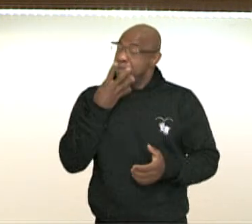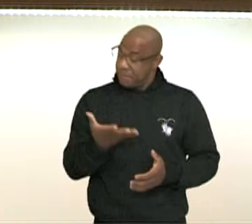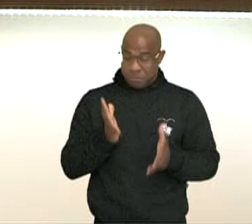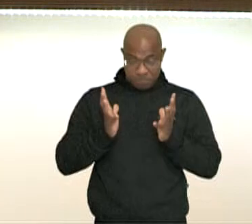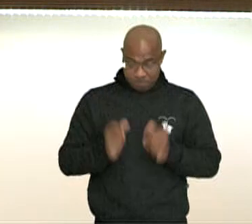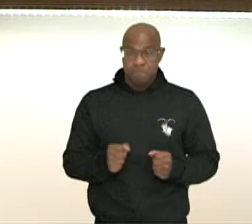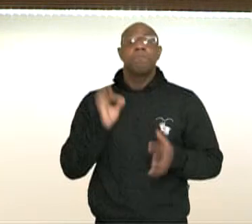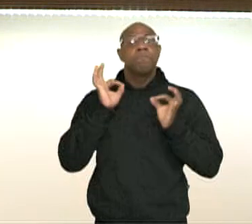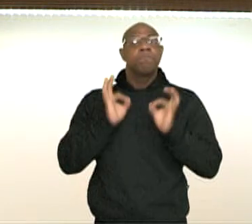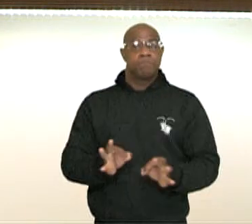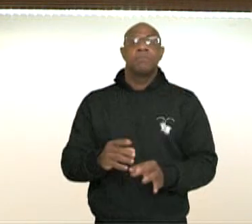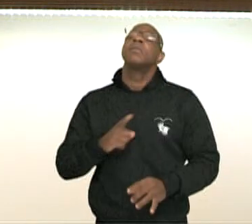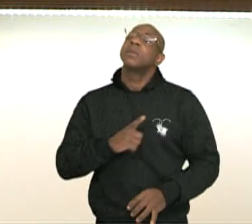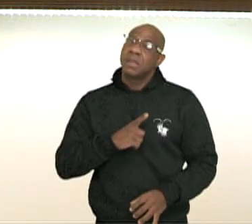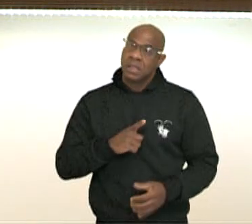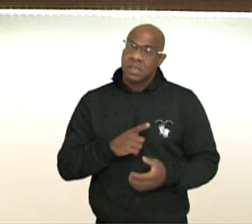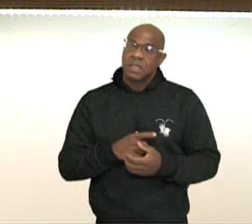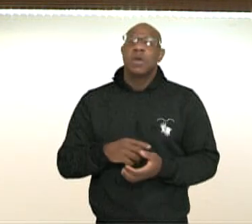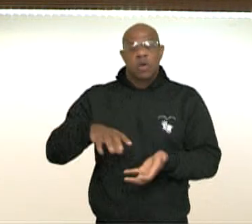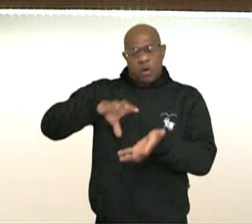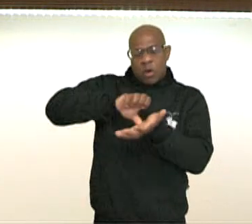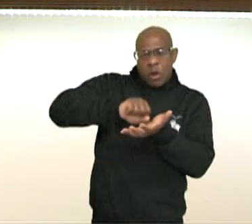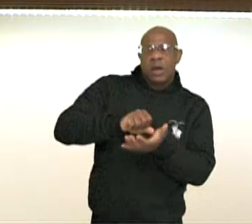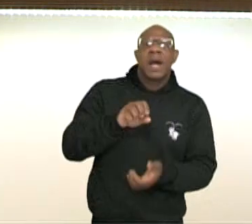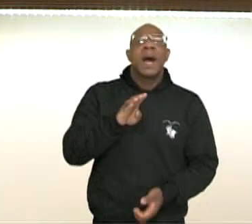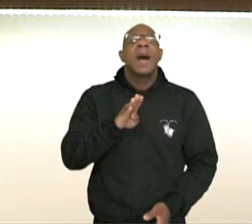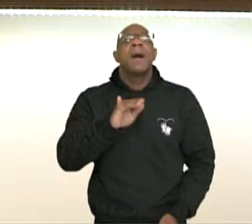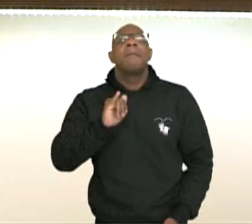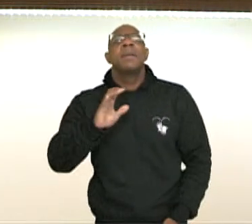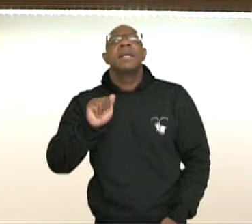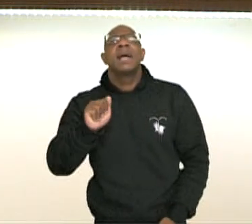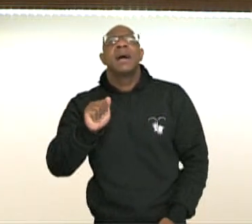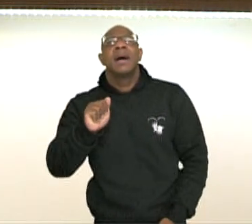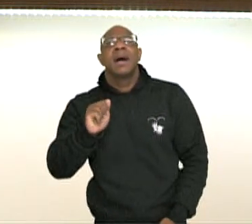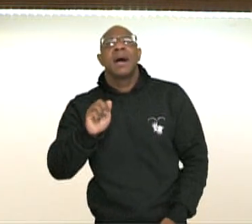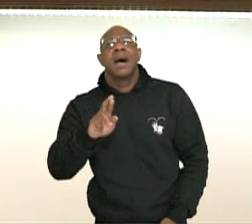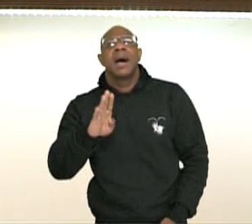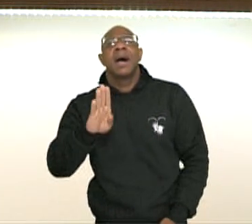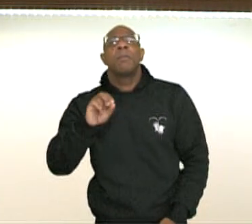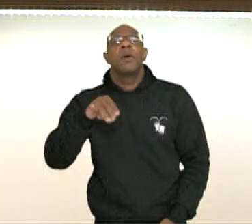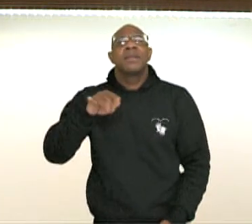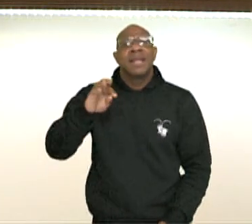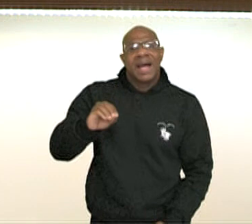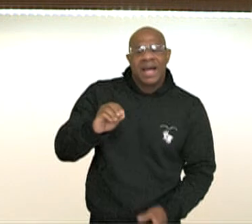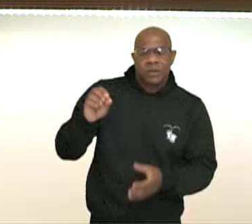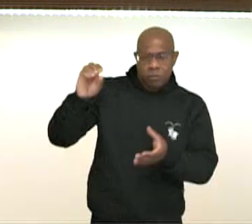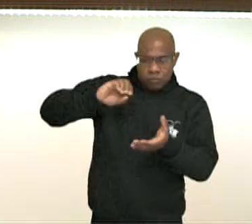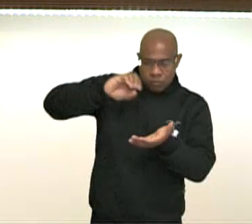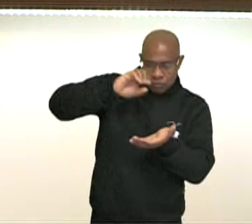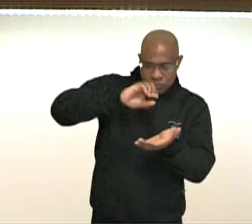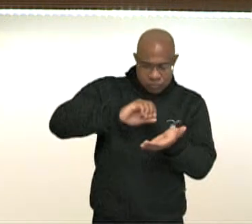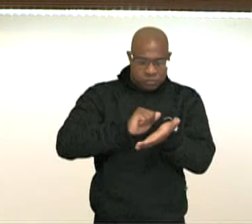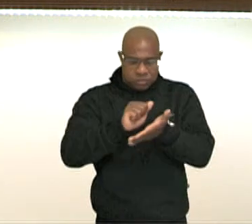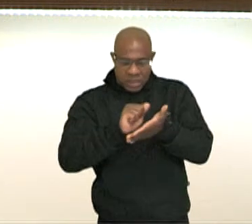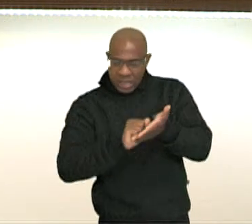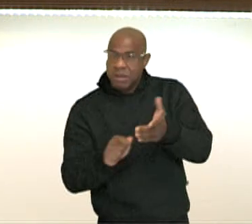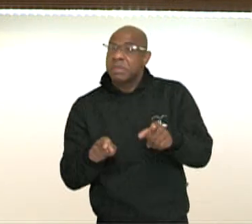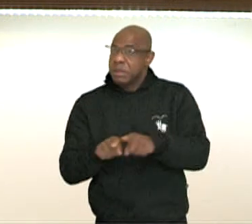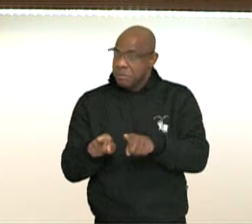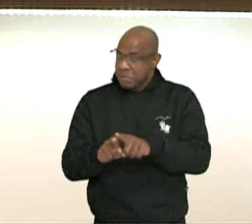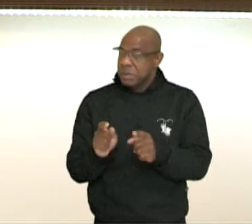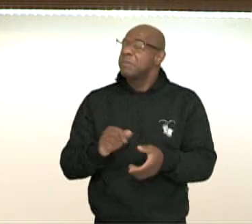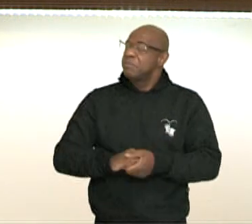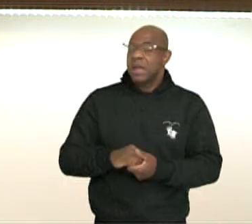desses alimentos, colocando ali um bicarbonato de sódio, entre outros produtos. Mas precisamos estar atentos, porque isso aí é uma medida de